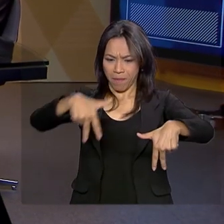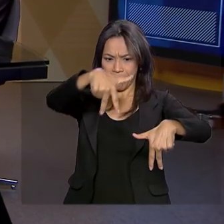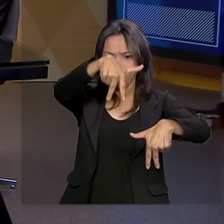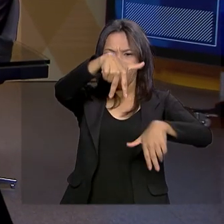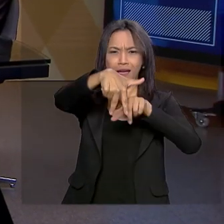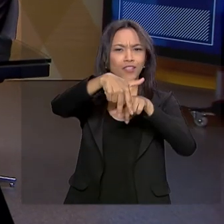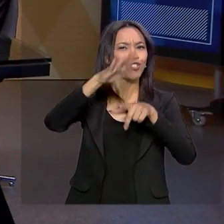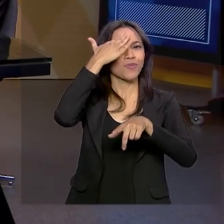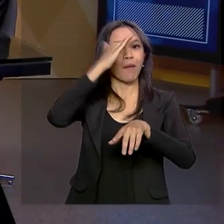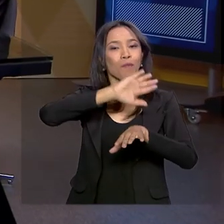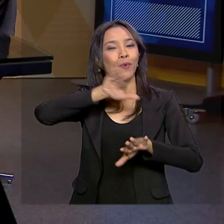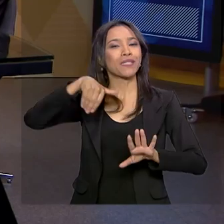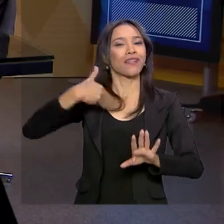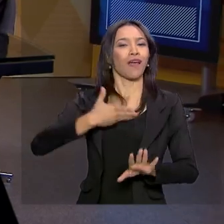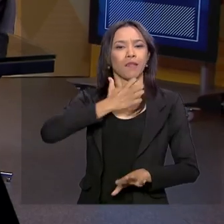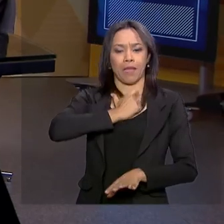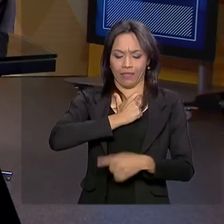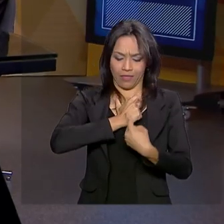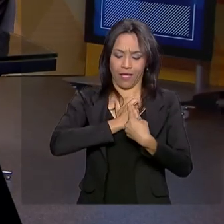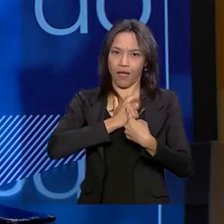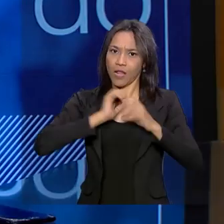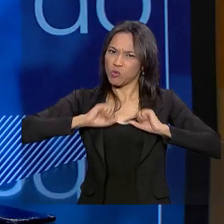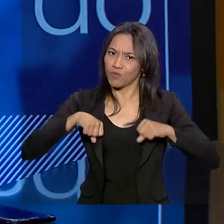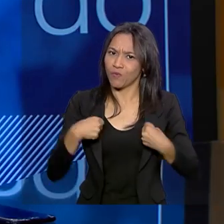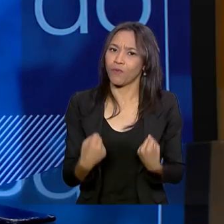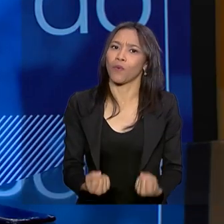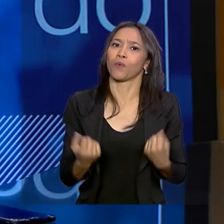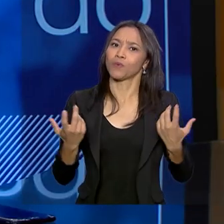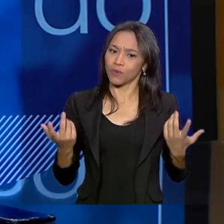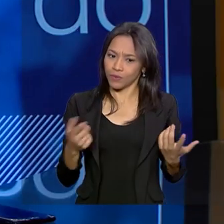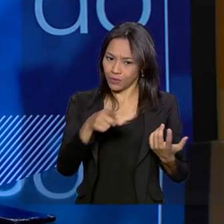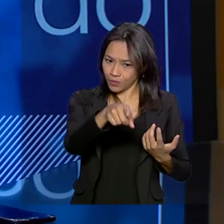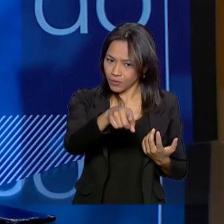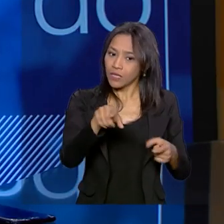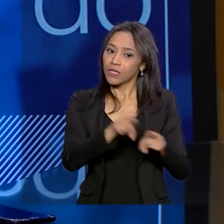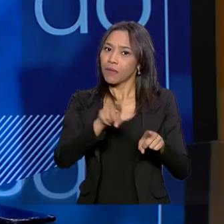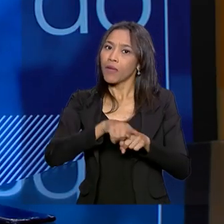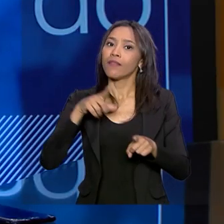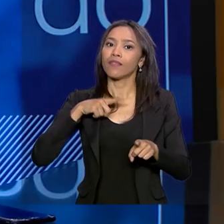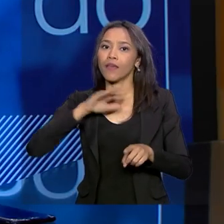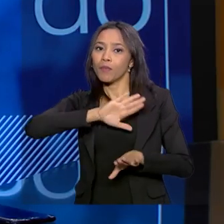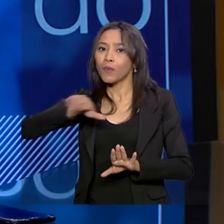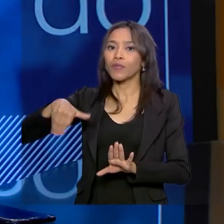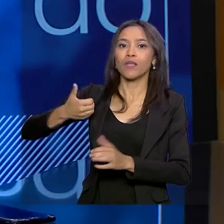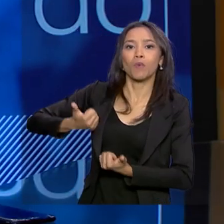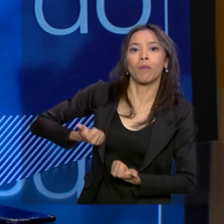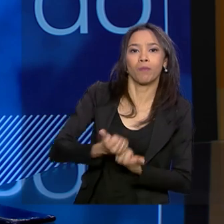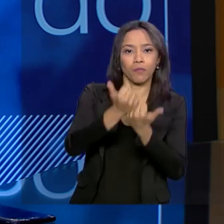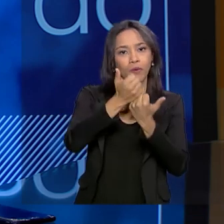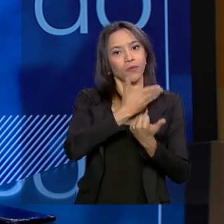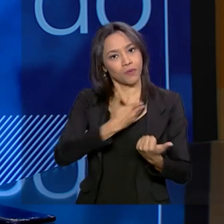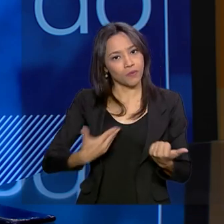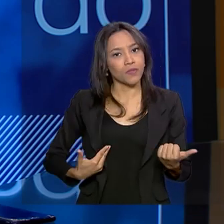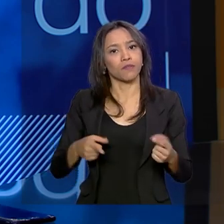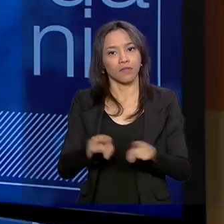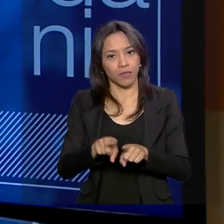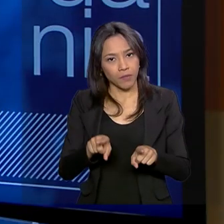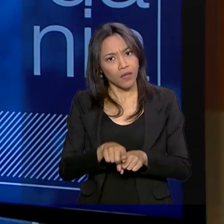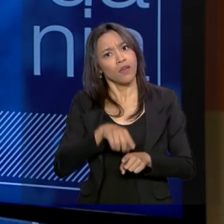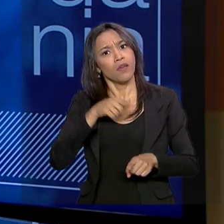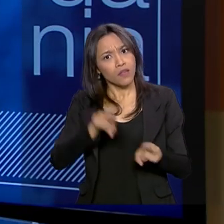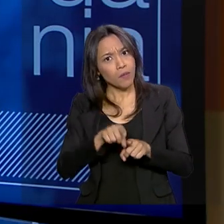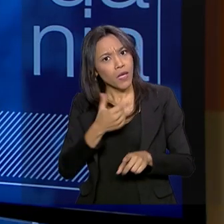daquela medalha que ele está recebendo. Tanto o esforço do atleta quanto exatamente um arcabouço institucional que permite. Exatamente, além dos